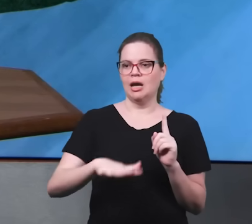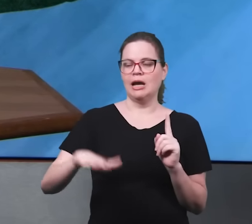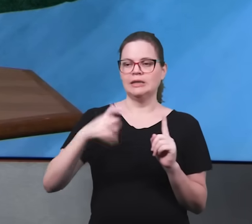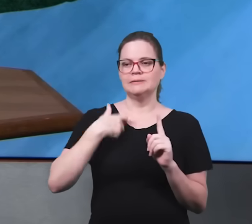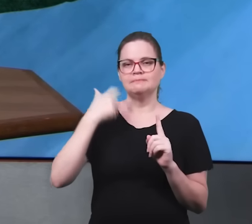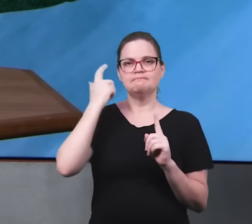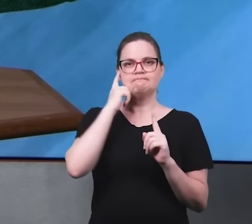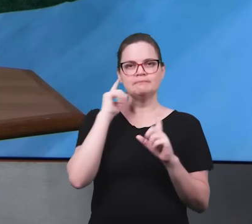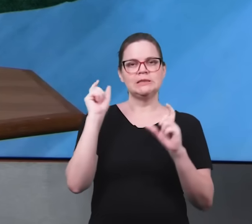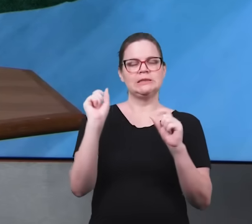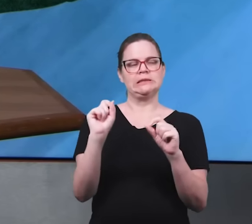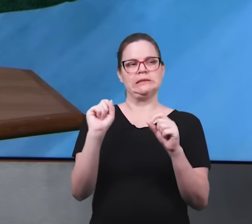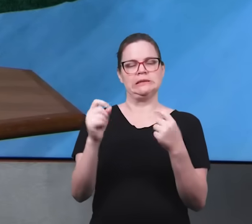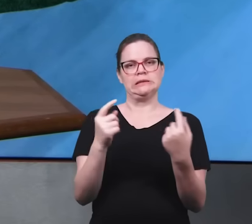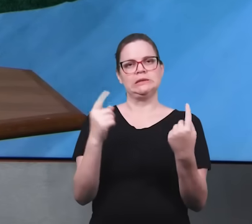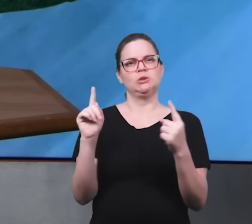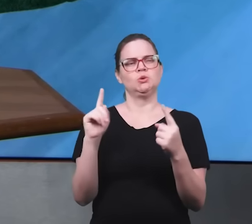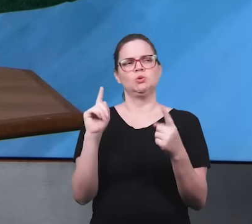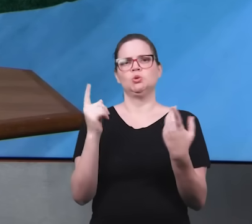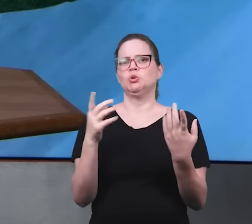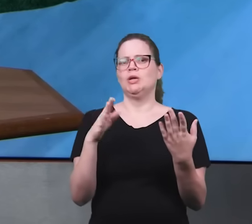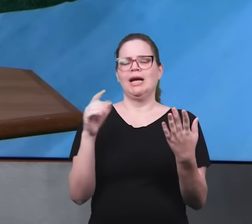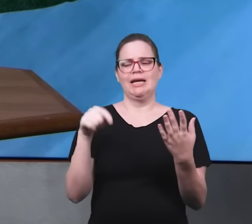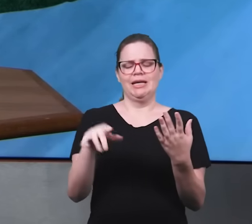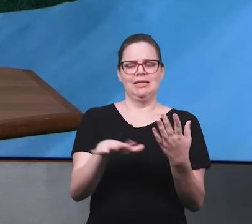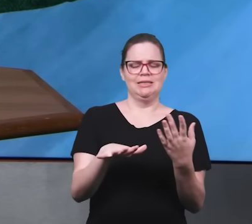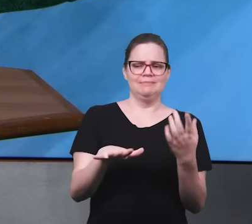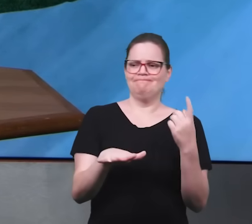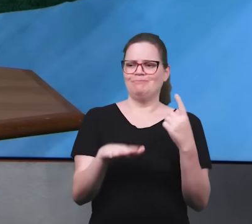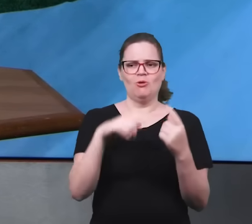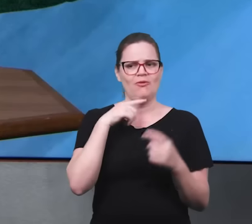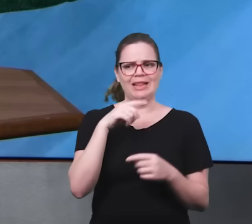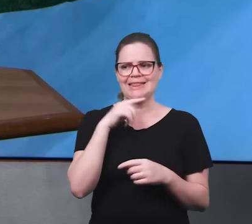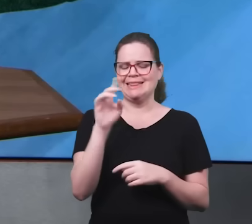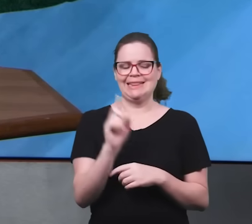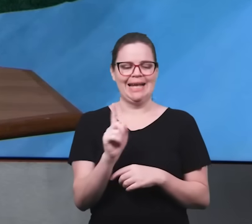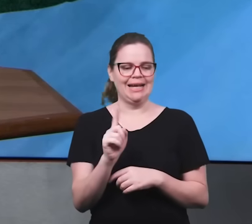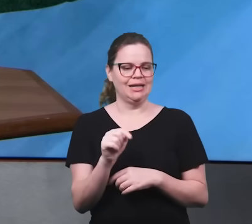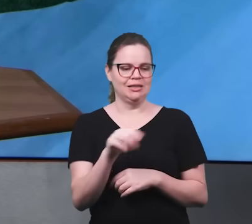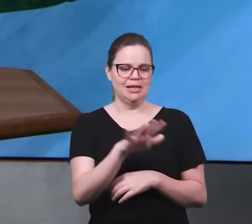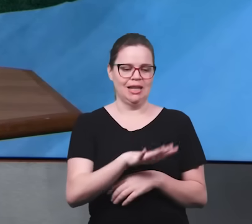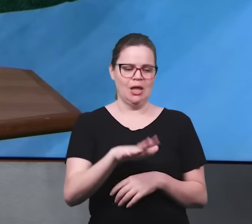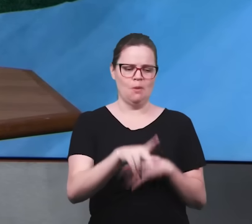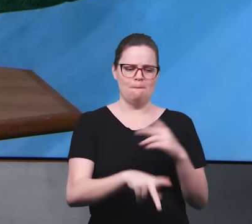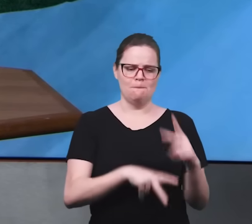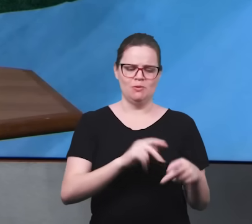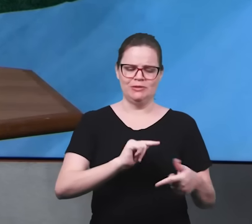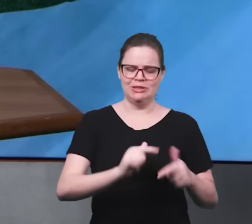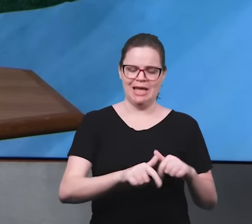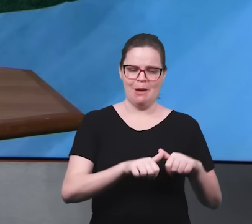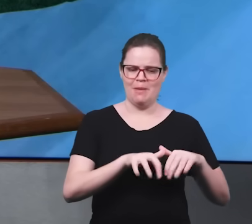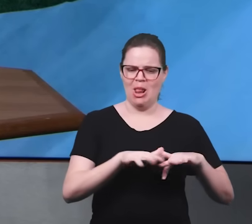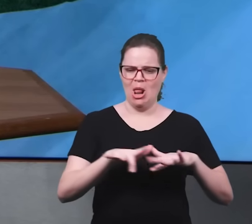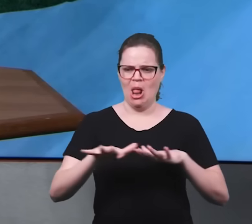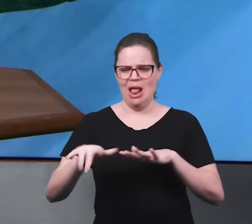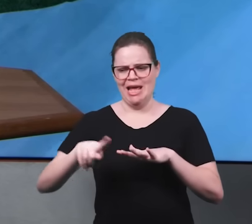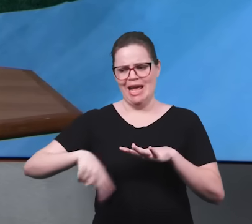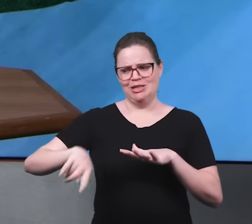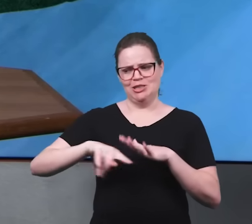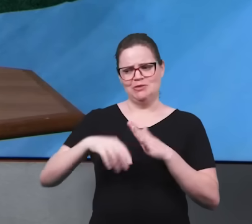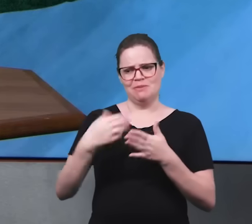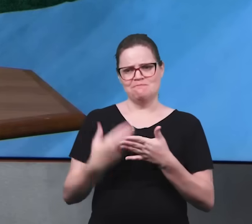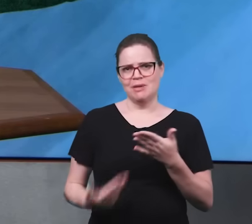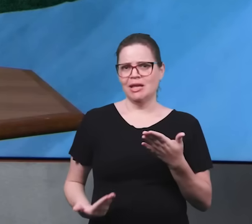convencidos disso, sabiam que não tinha como escapar, que o povo de Deus estava avançando e que eles perderiam o lugar